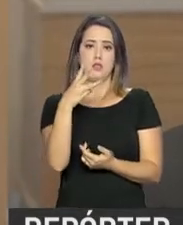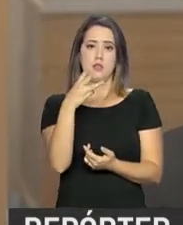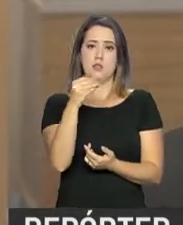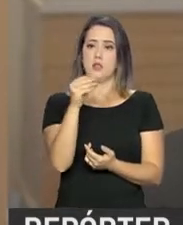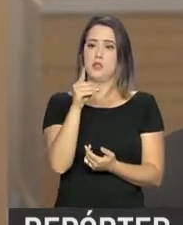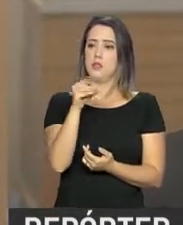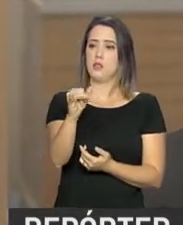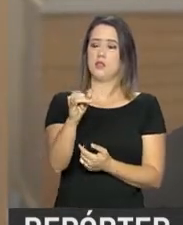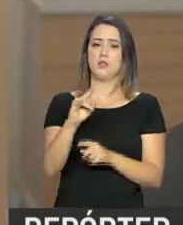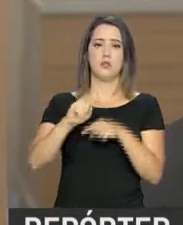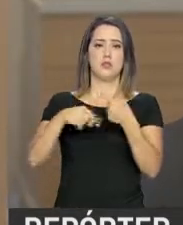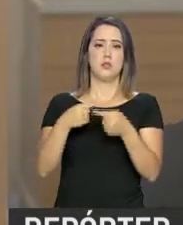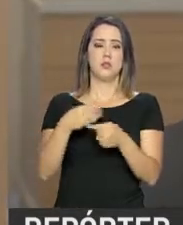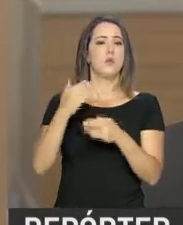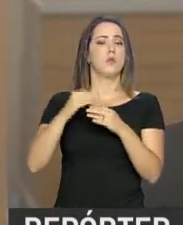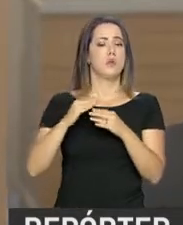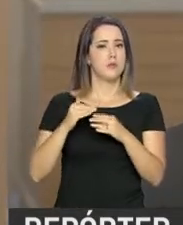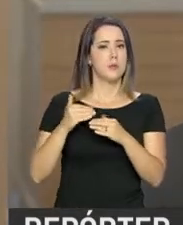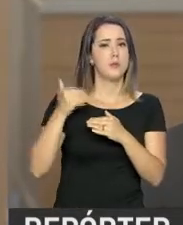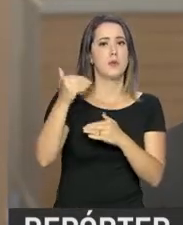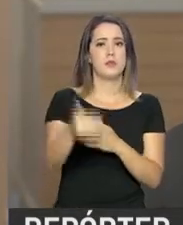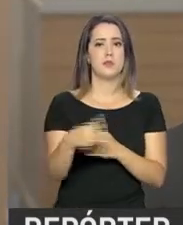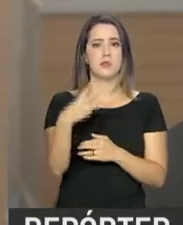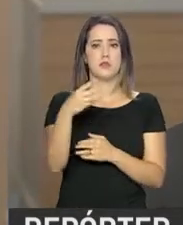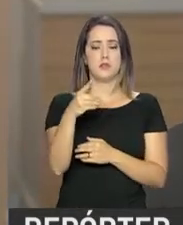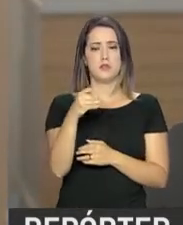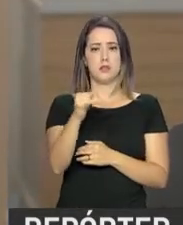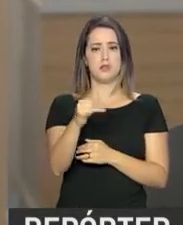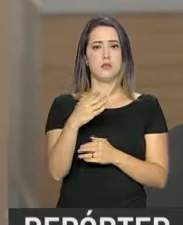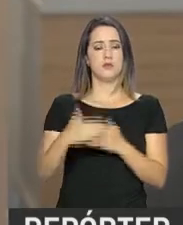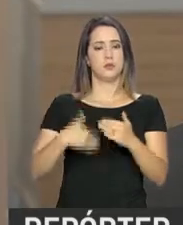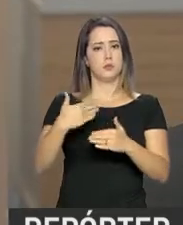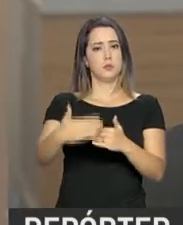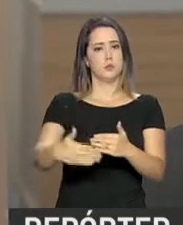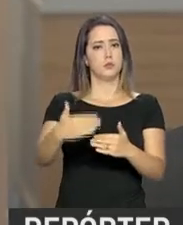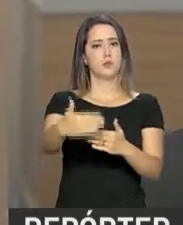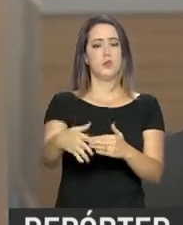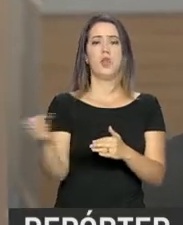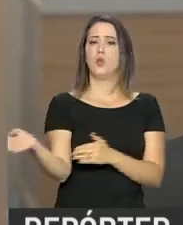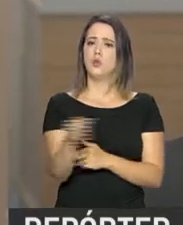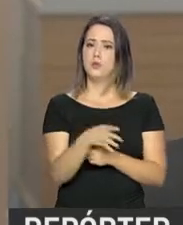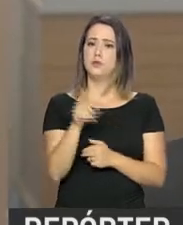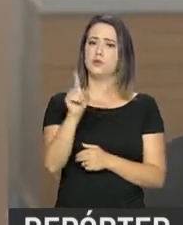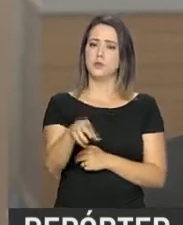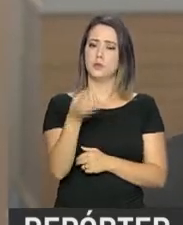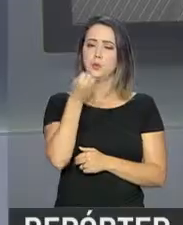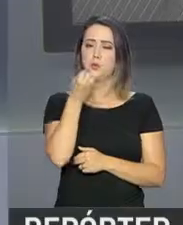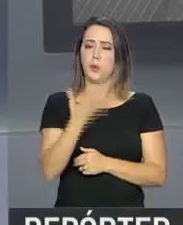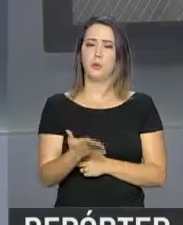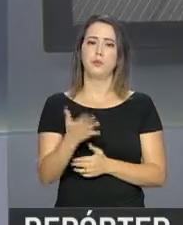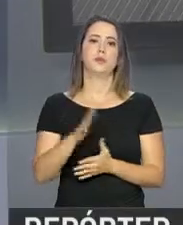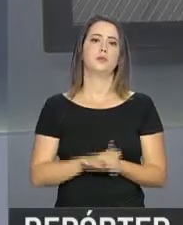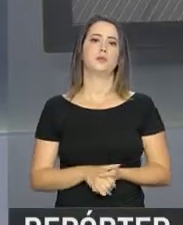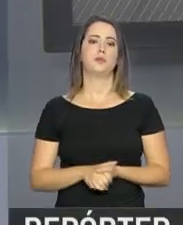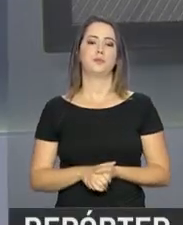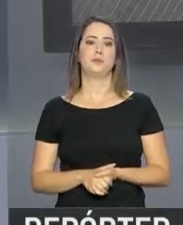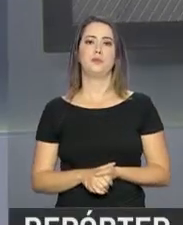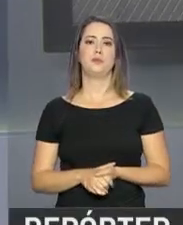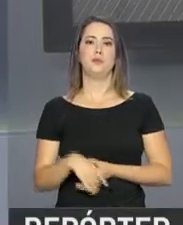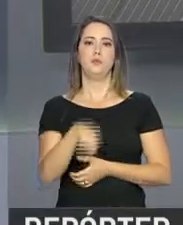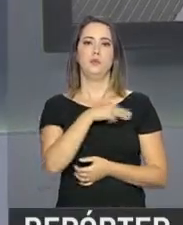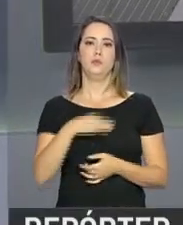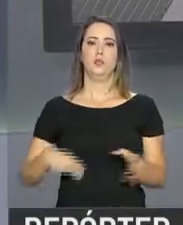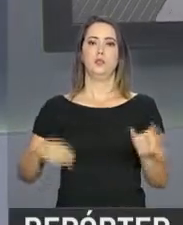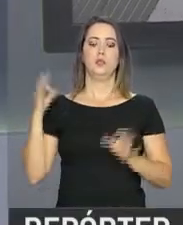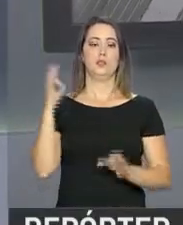prorrogáveis por mais 30 para a solução da sua demanda e isso é uma inovação isso é uma grande novidade o ministro da justiça